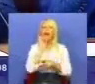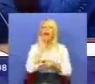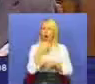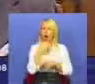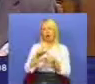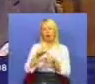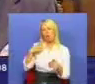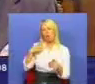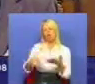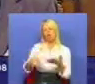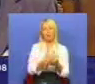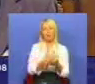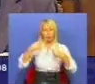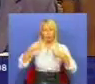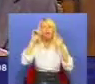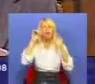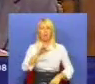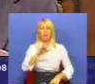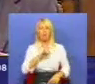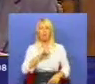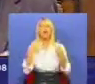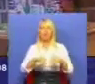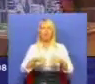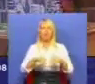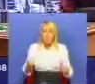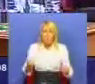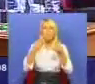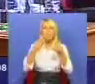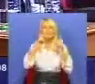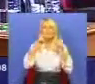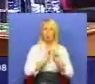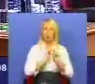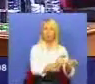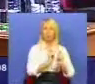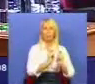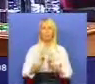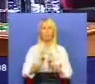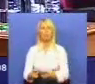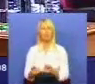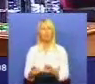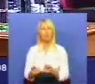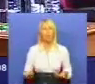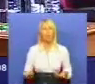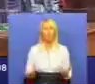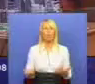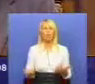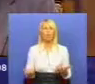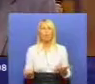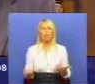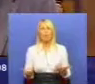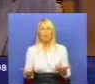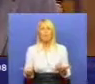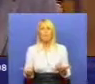públicos e privados, já vai ter este princípio de concessão nos tão